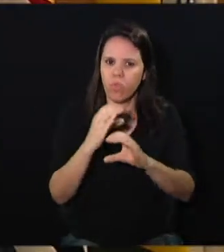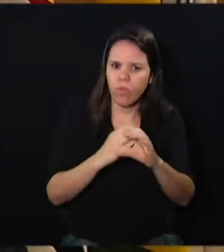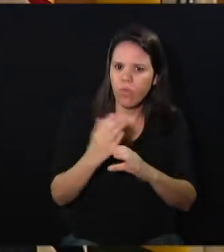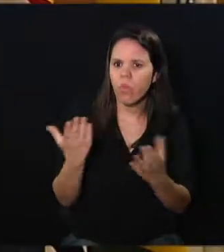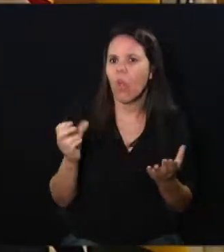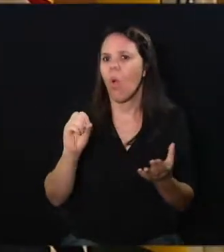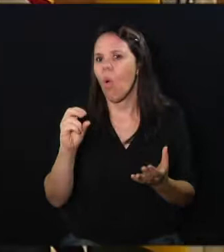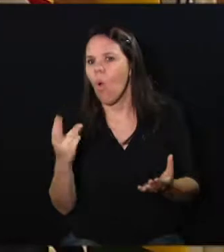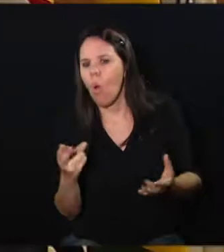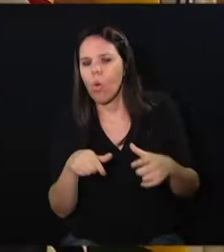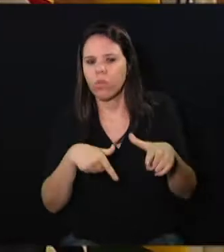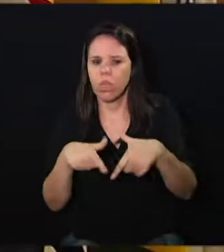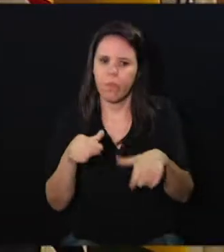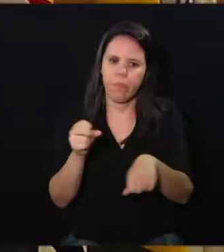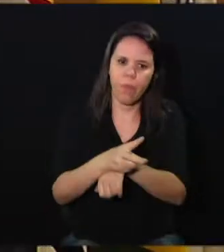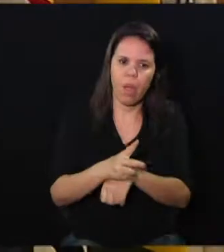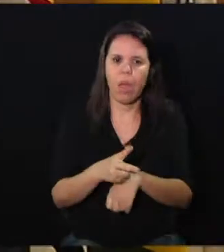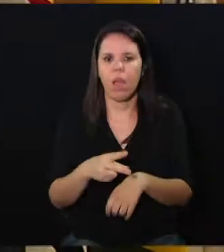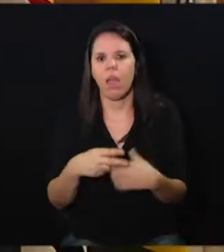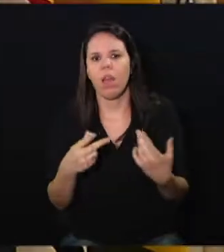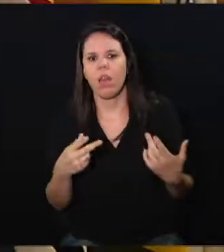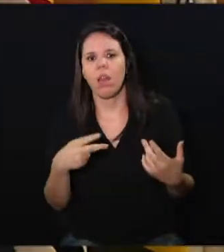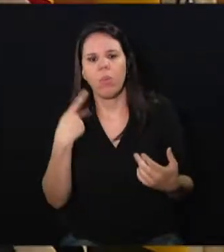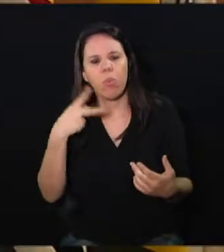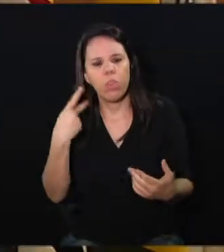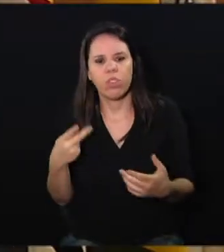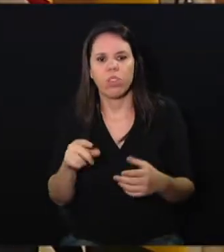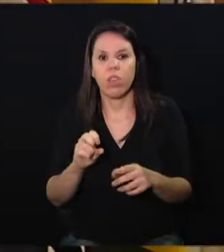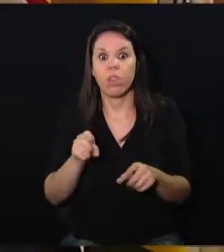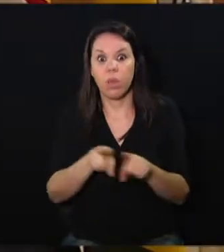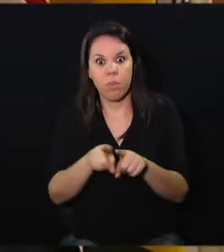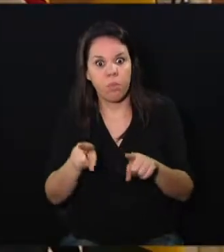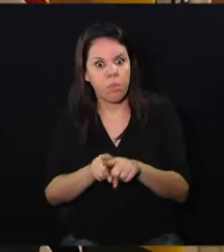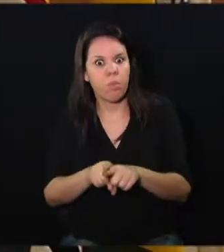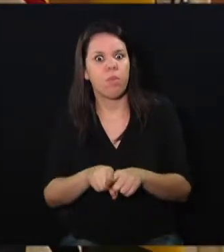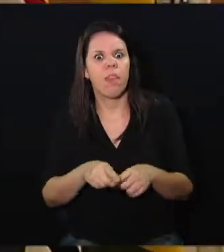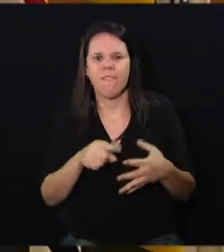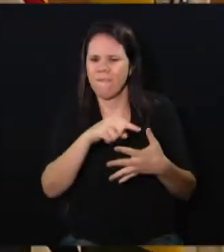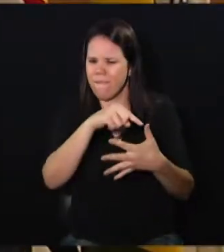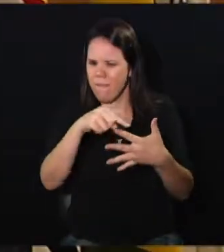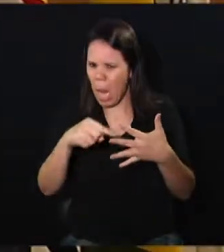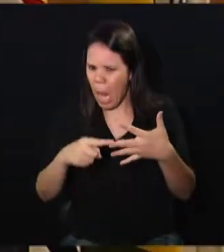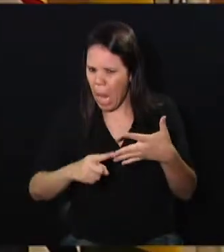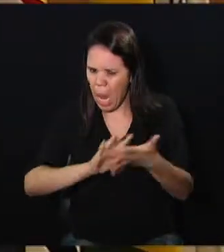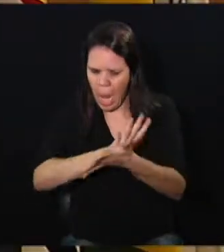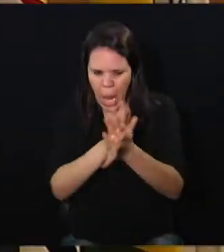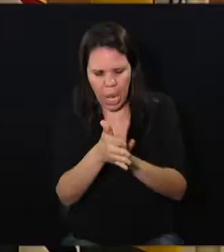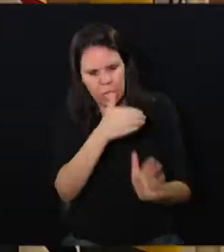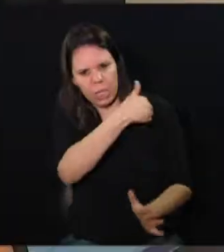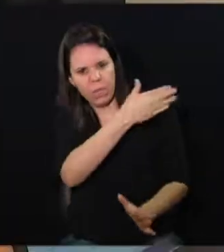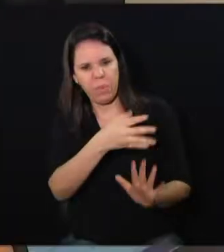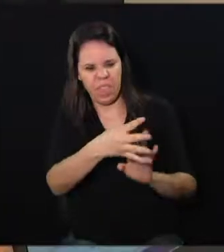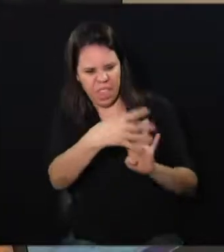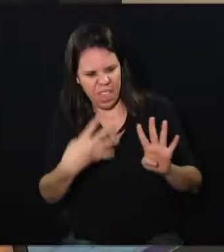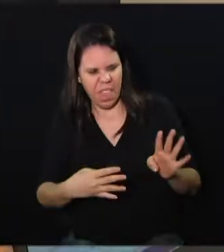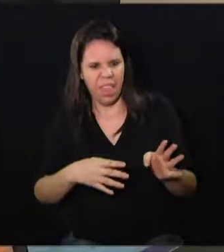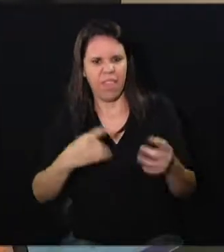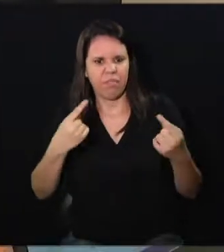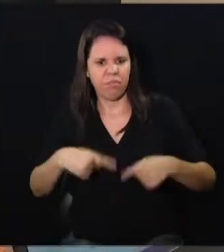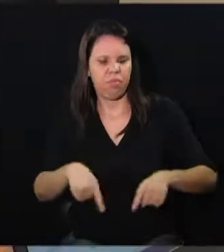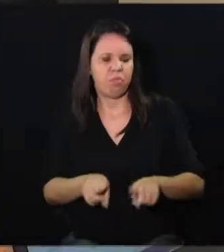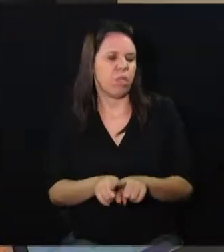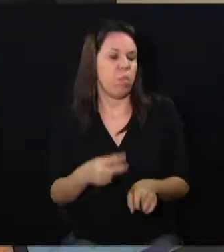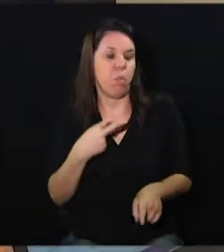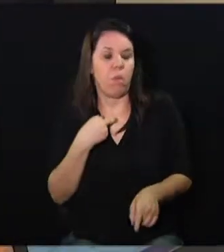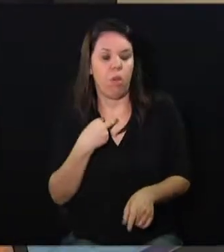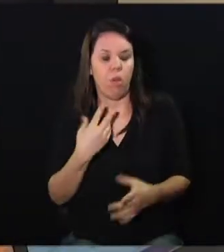isso se estenda também aos crimes de racismo e aos crimes de homofobia. O parlamentar diz